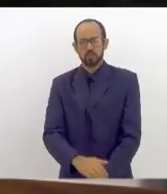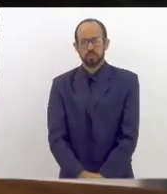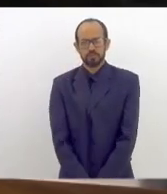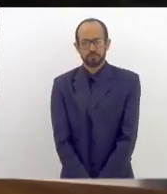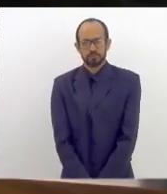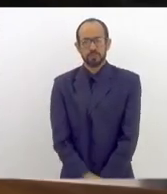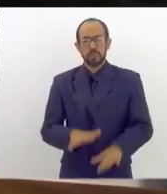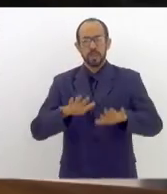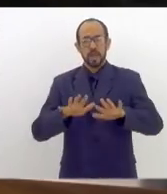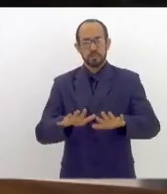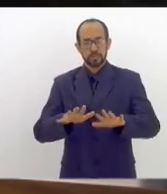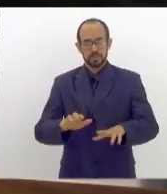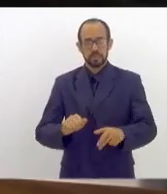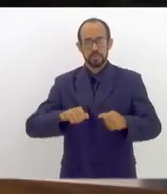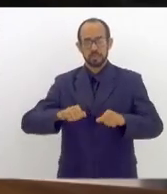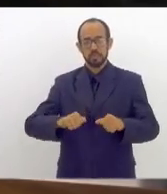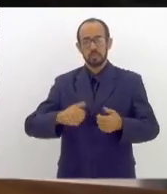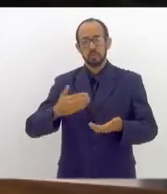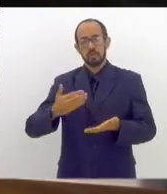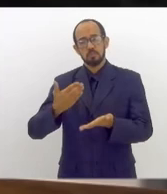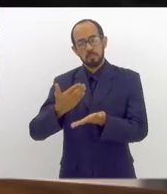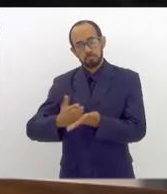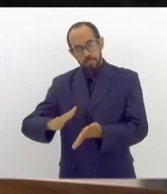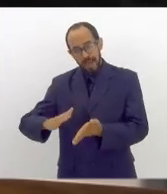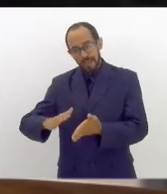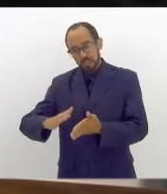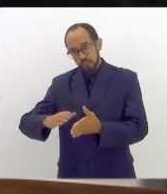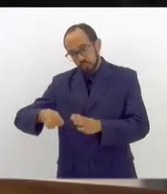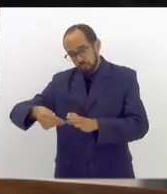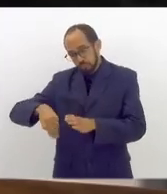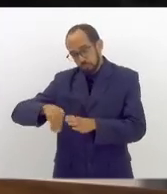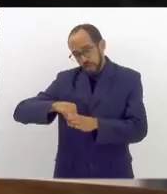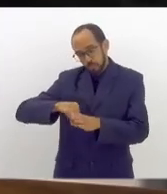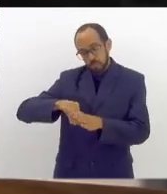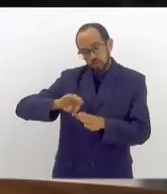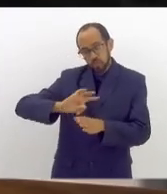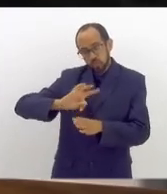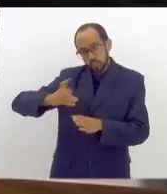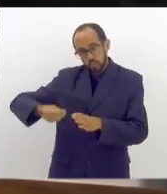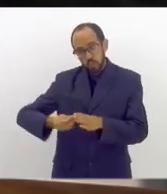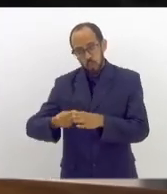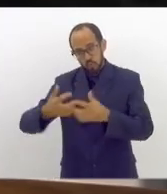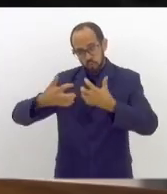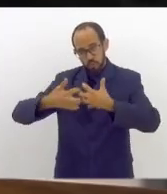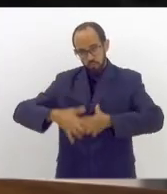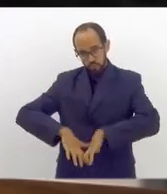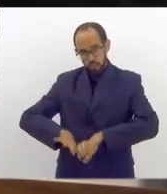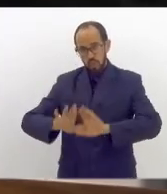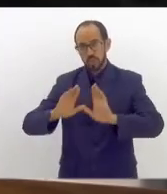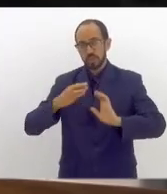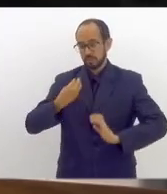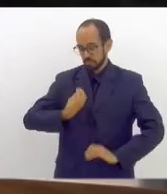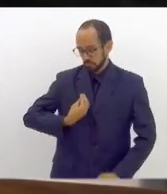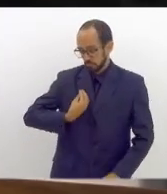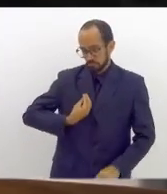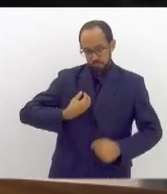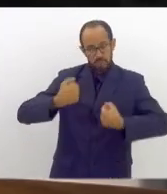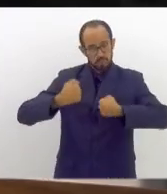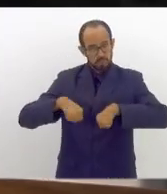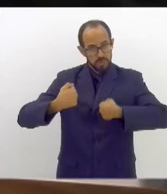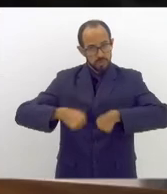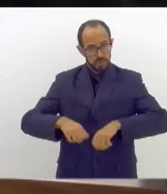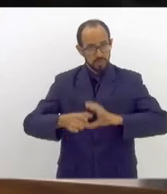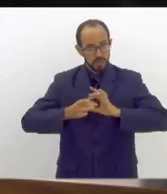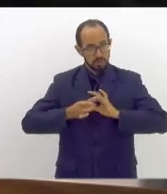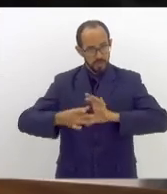assim como parte de um todo maior eficiente da imprescindibilidade da sua existência e liberdade